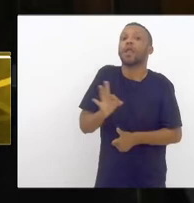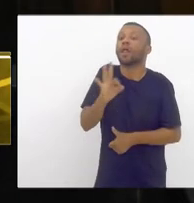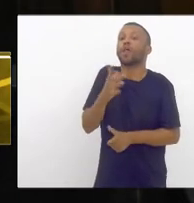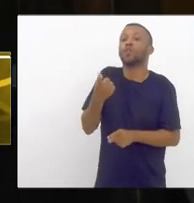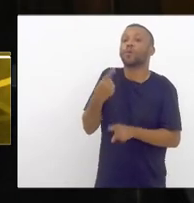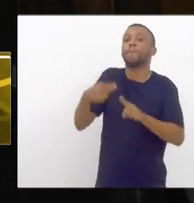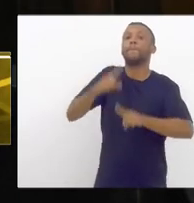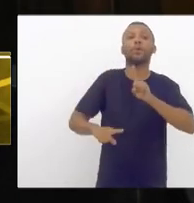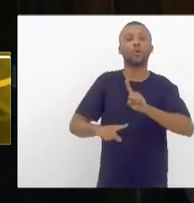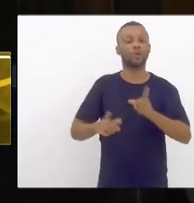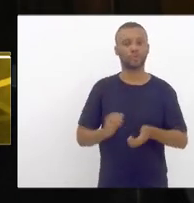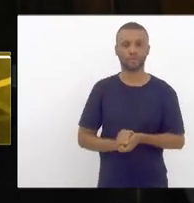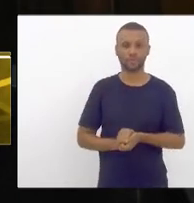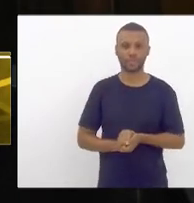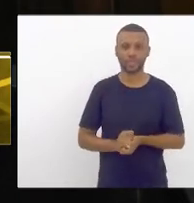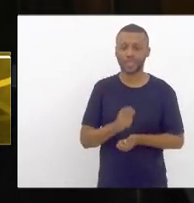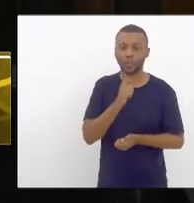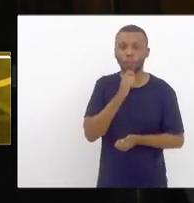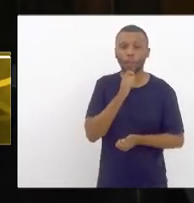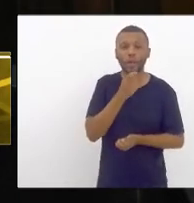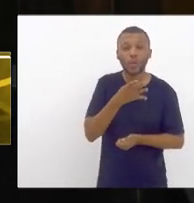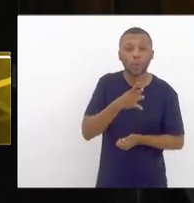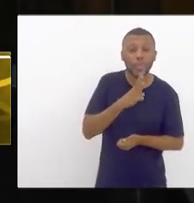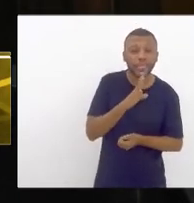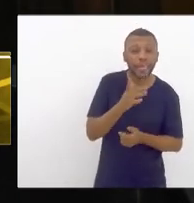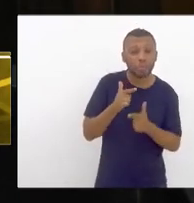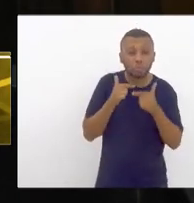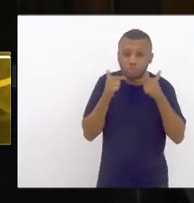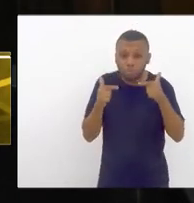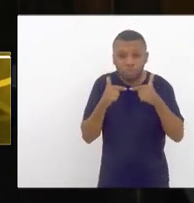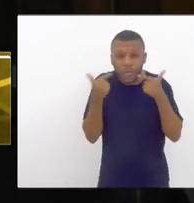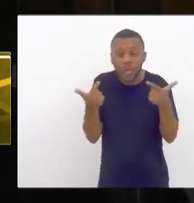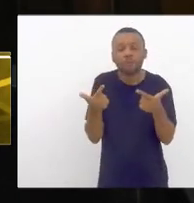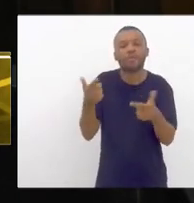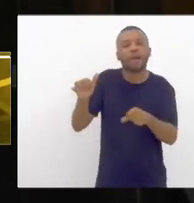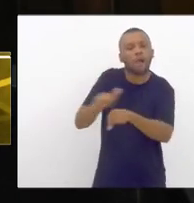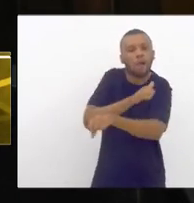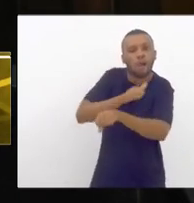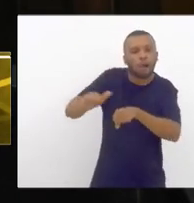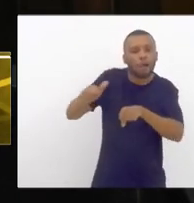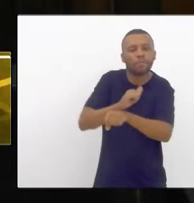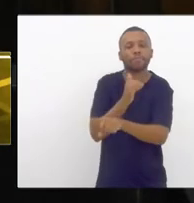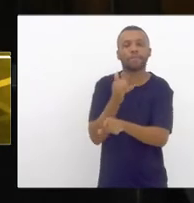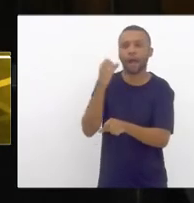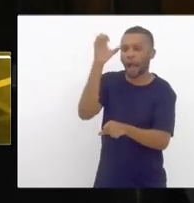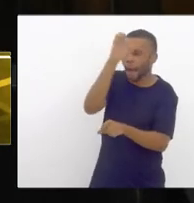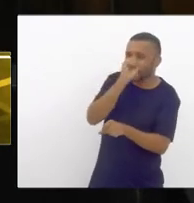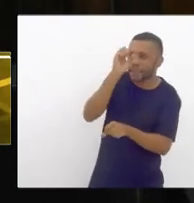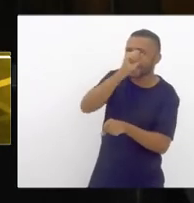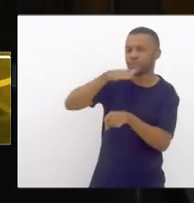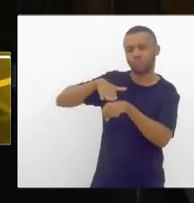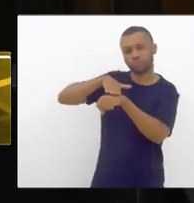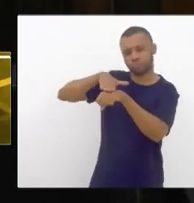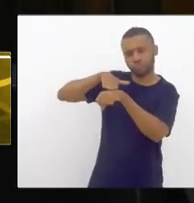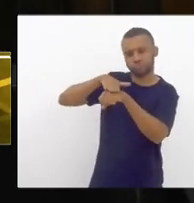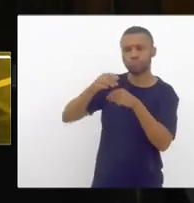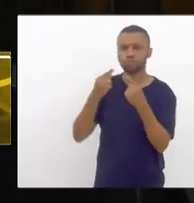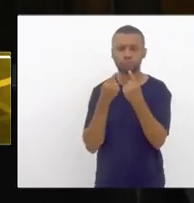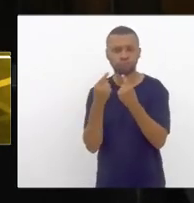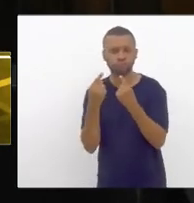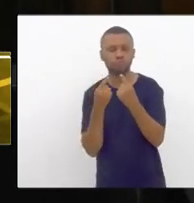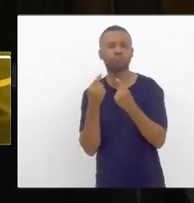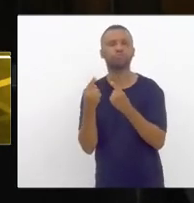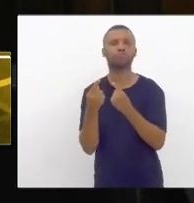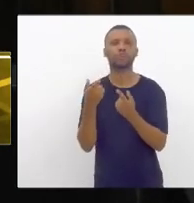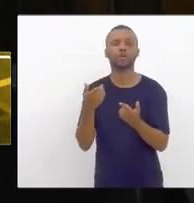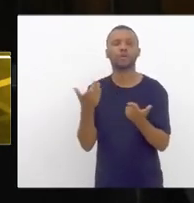sem conhecer ninguém fui também abrindo portas conversando aprendendo e conheci e talvez